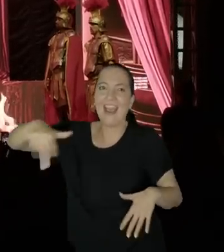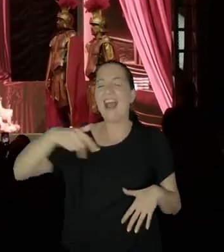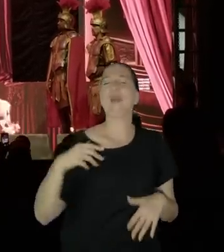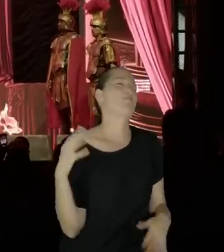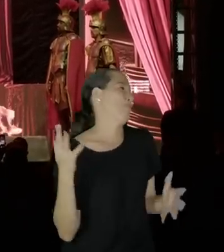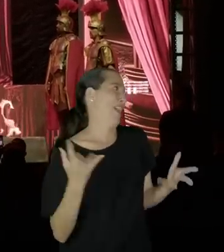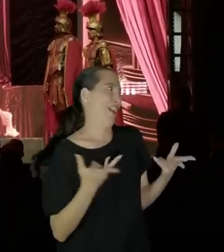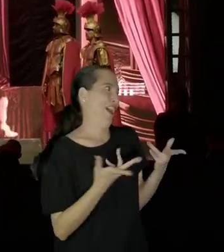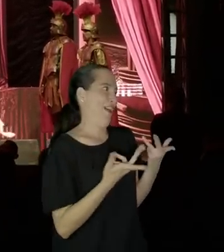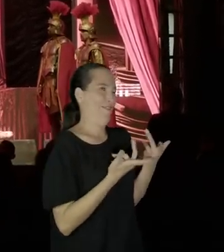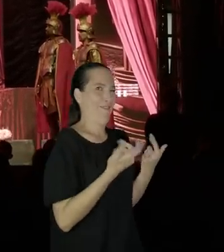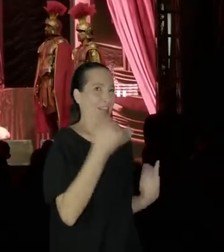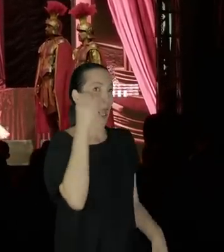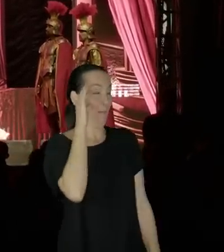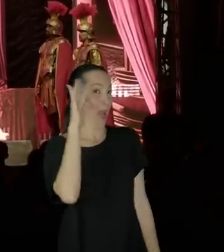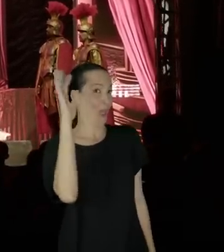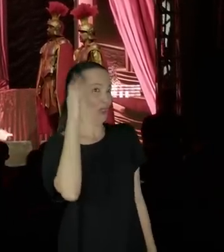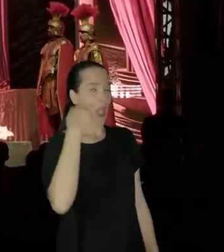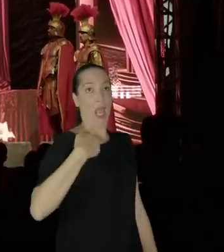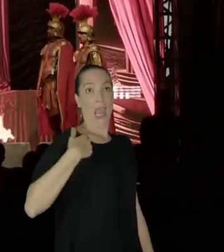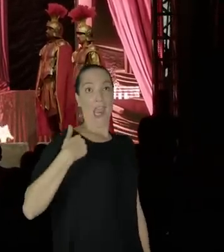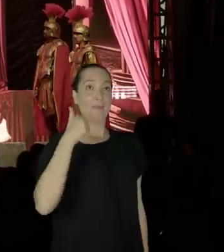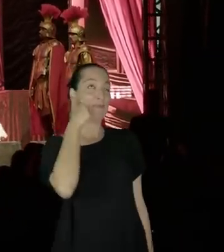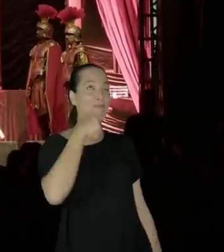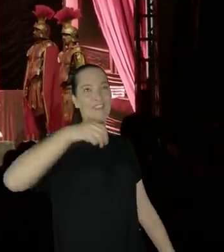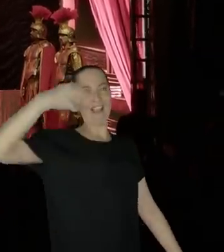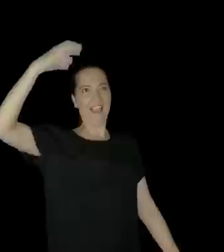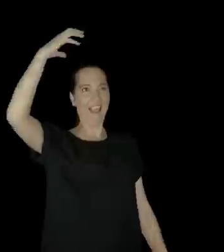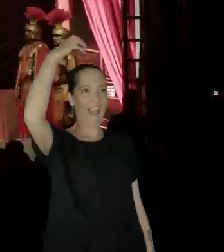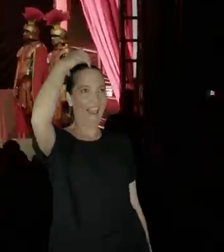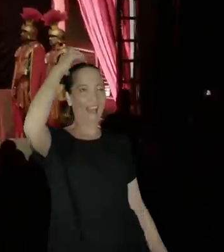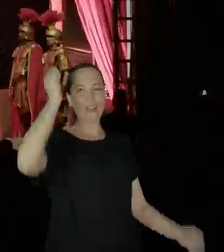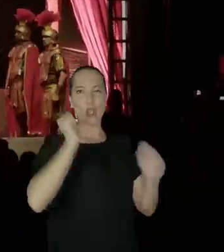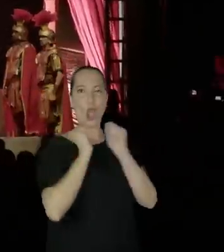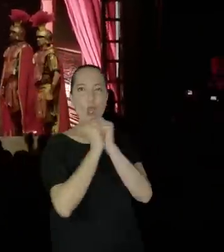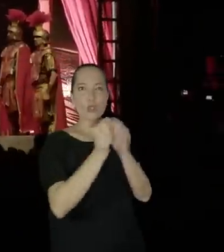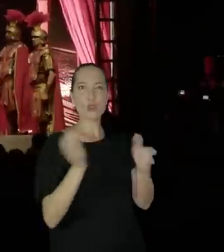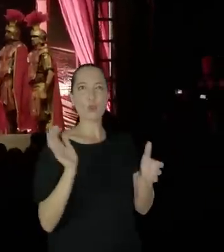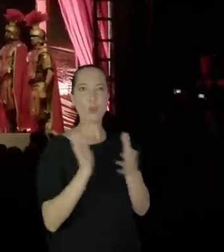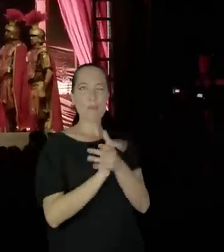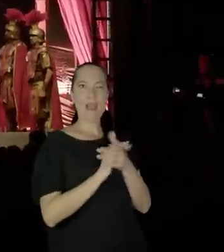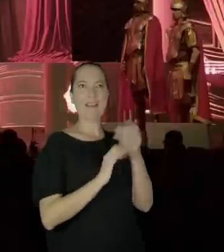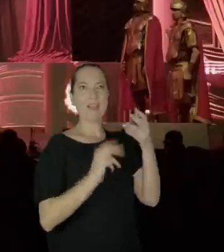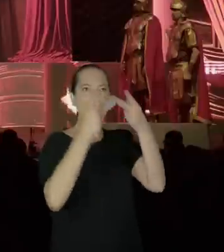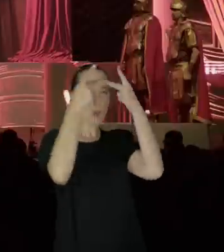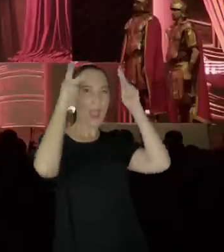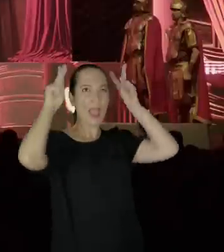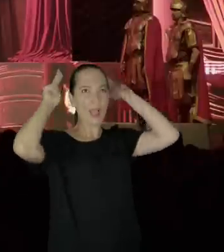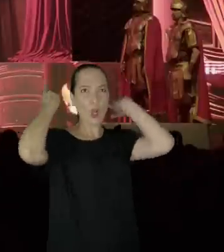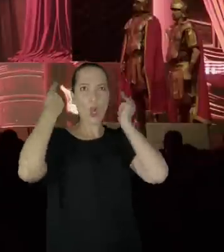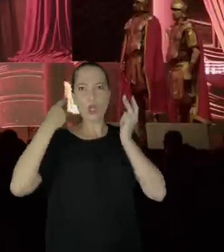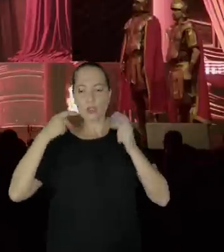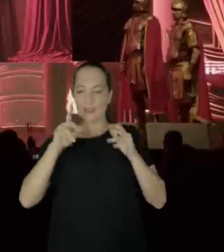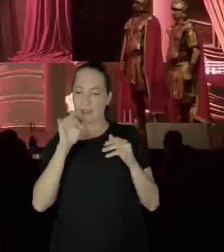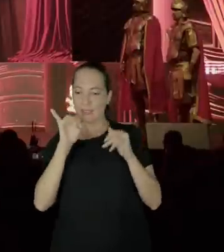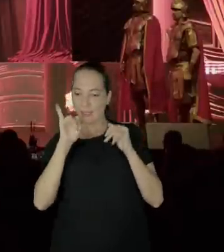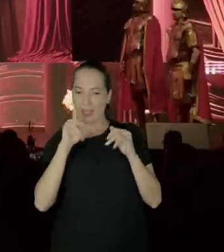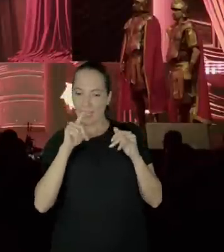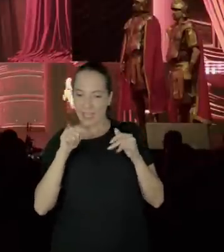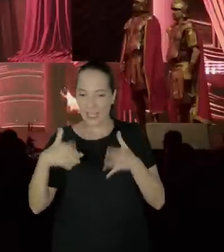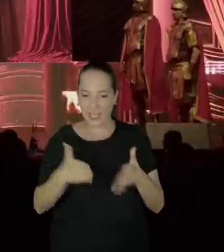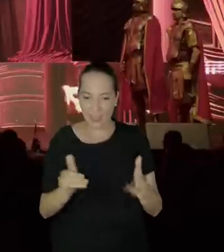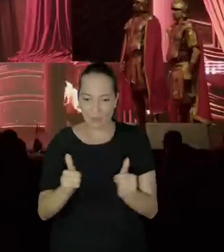Eu, a rainha Herodíades e o grande rei Herodes caminhando sobre as águas